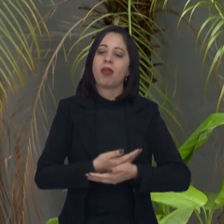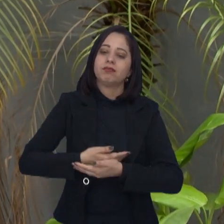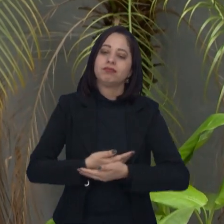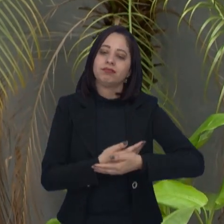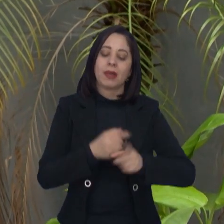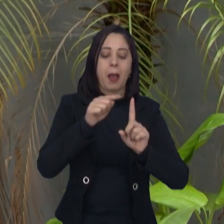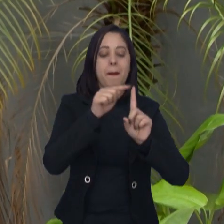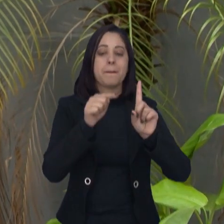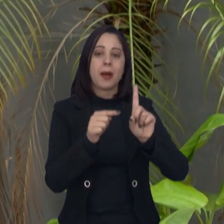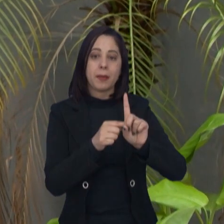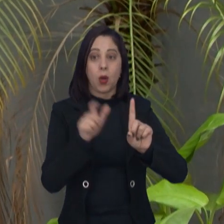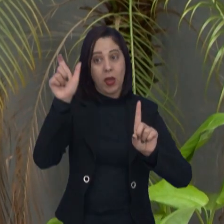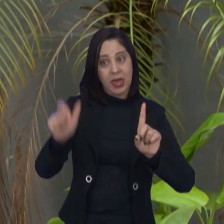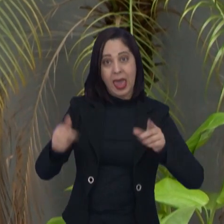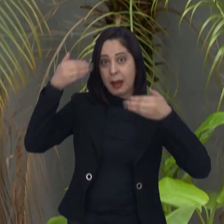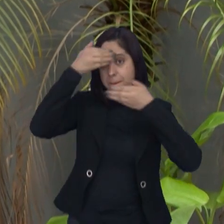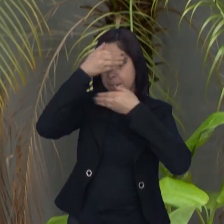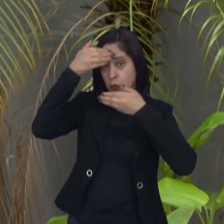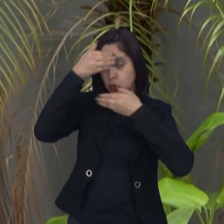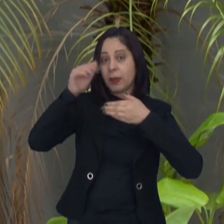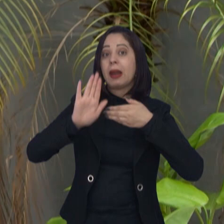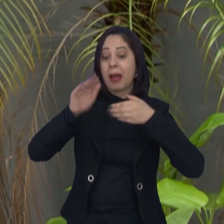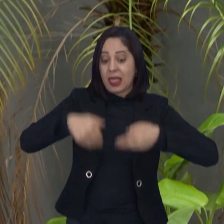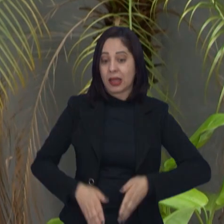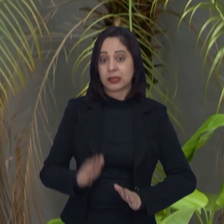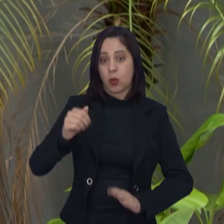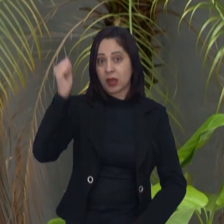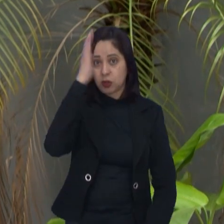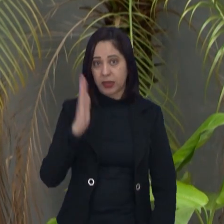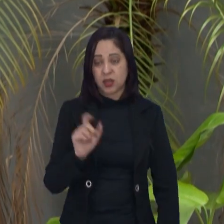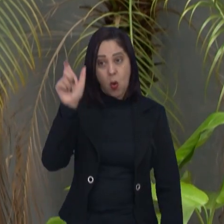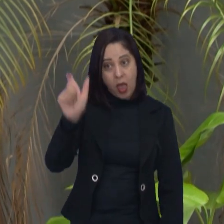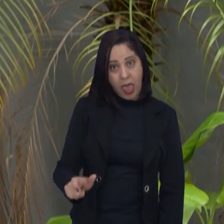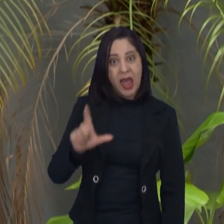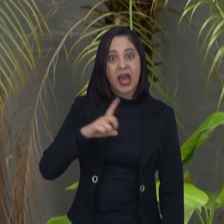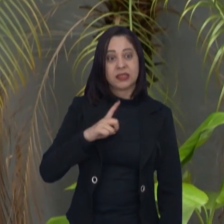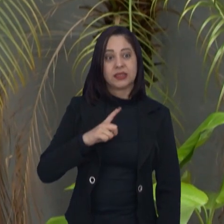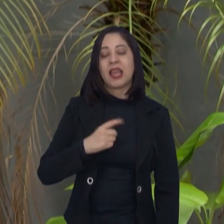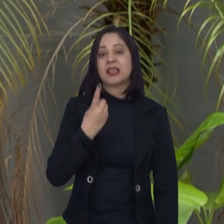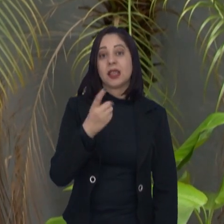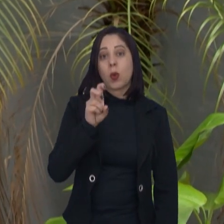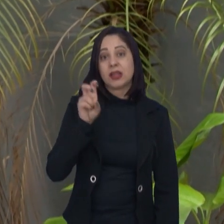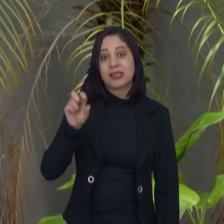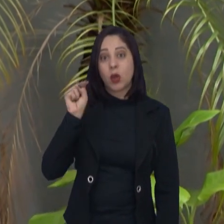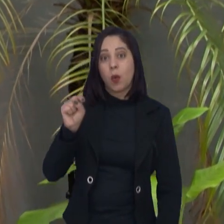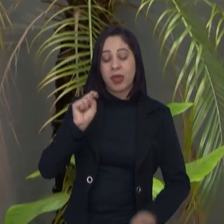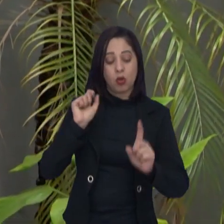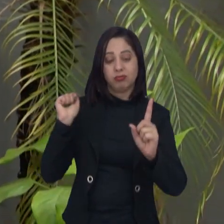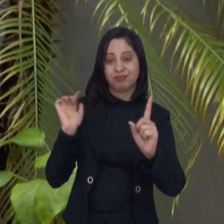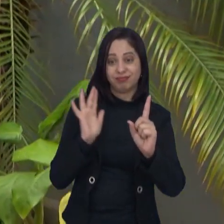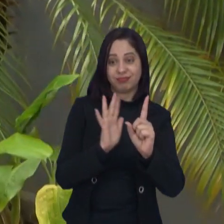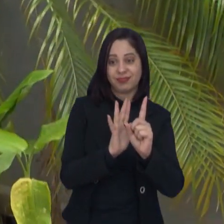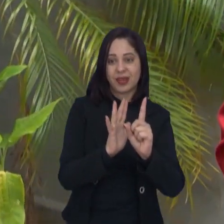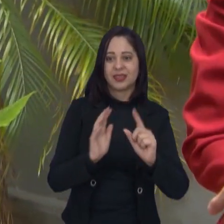dela como muçulmana brasileira. Ela tem mais de 55 mil seguidores e hoje vamos conhecer um pouquinho da história dela. Tudo